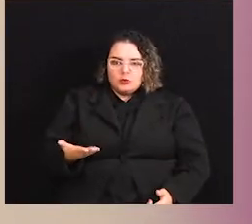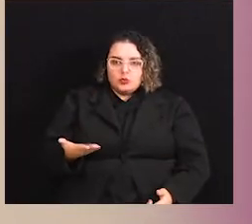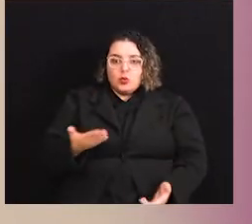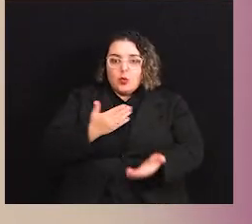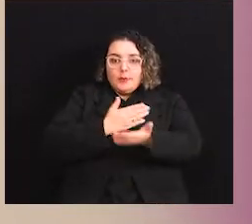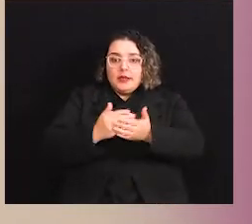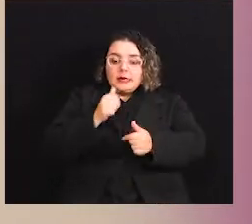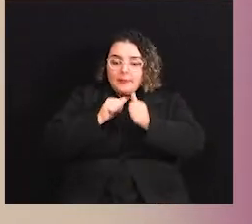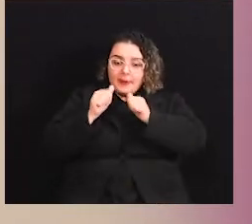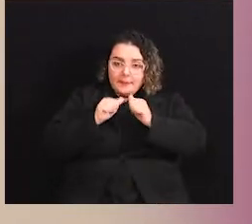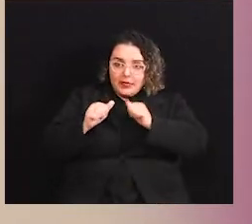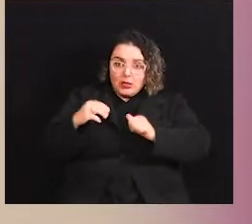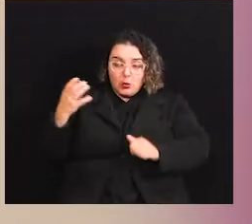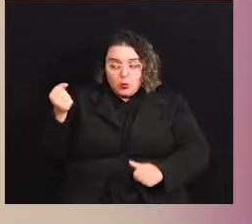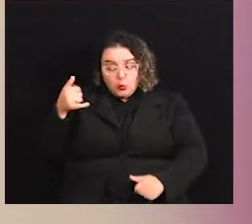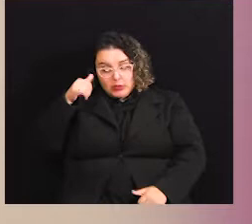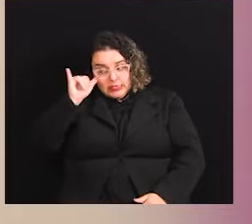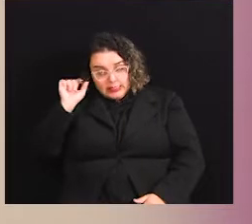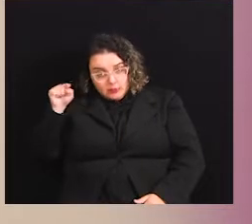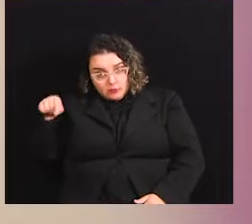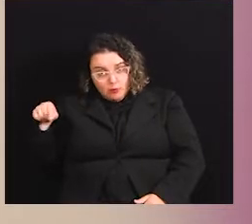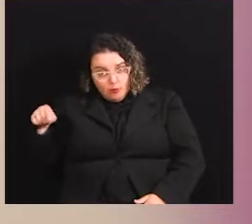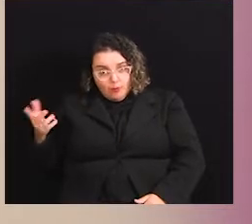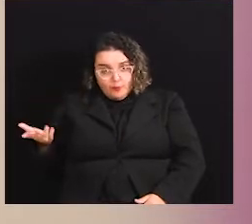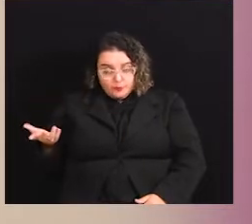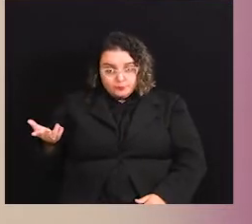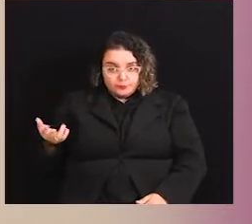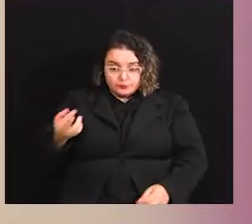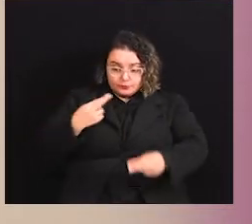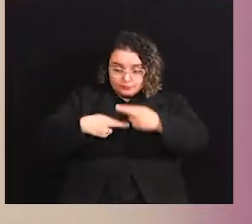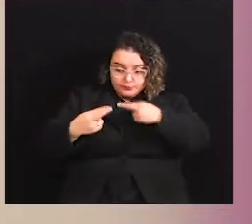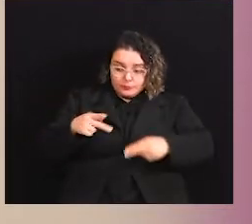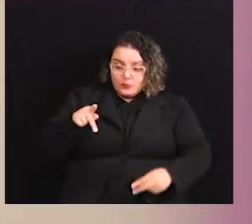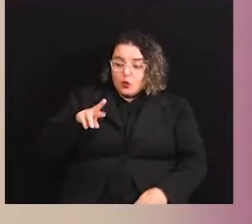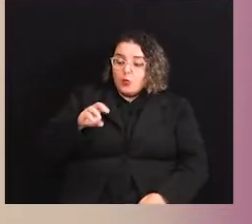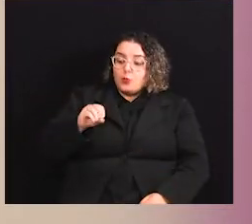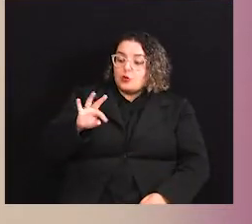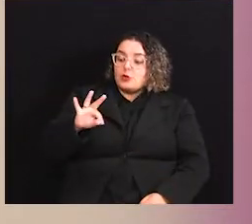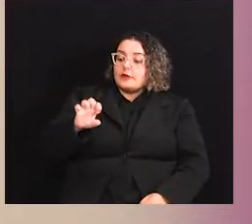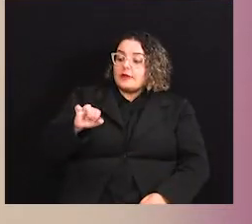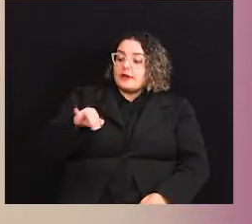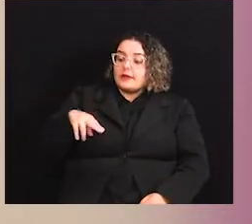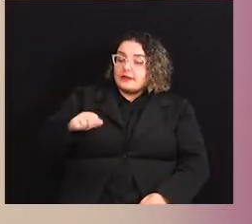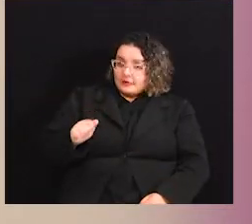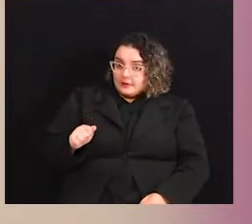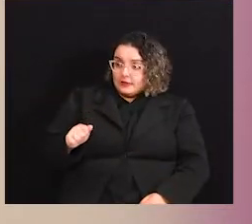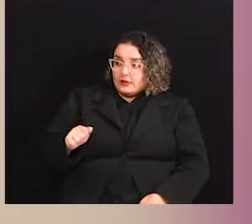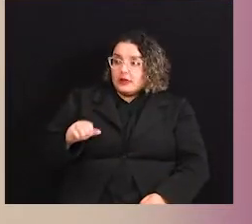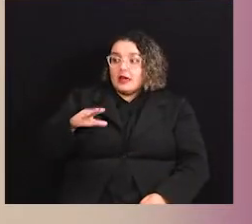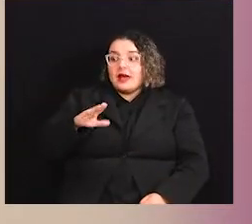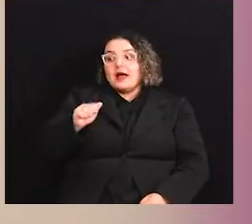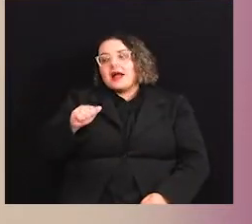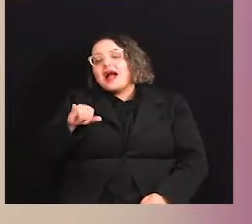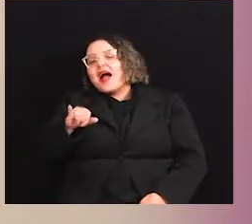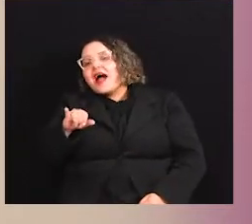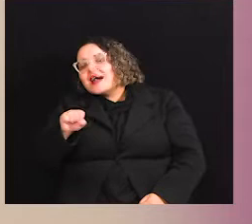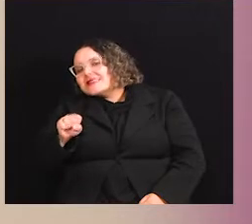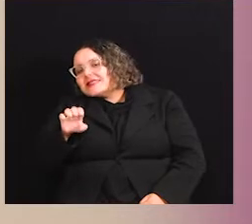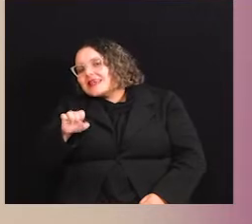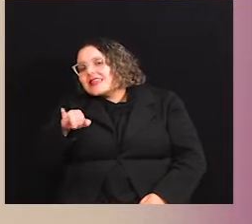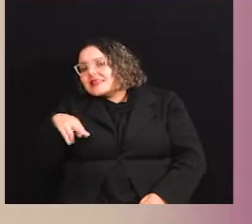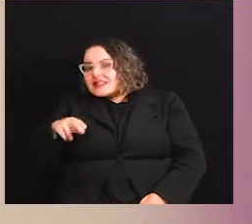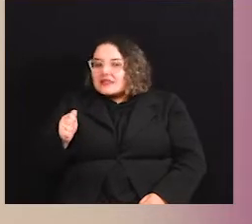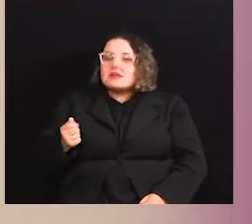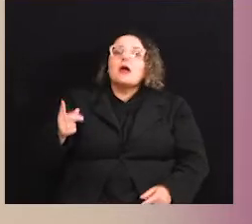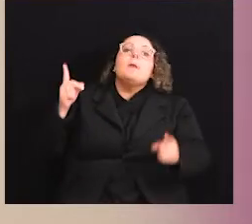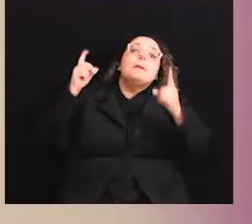do leite de vaca na vida da criança, são mais relacionadas à proteína do leite de vaca, que é a caseína, uma proteína mais complexa,